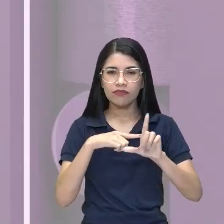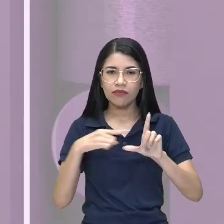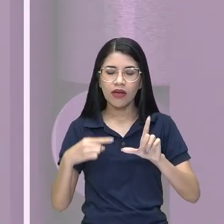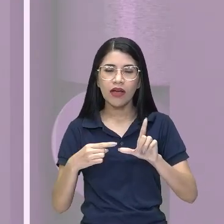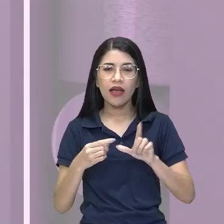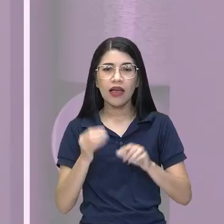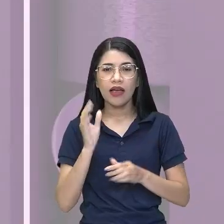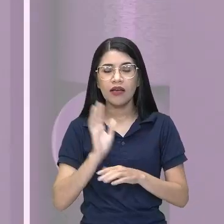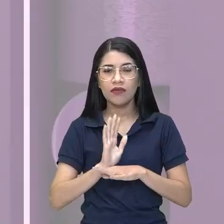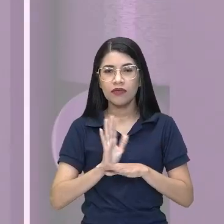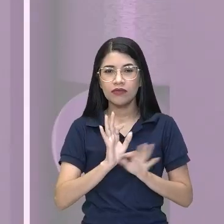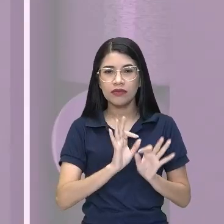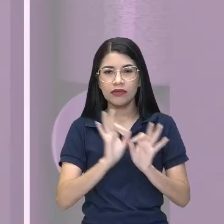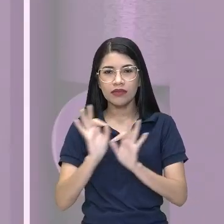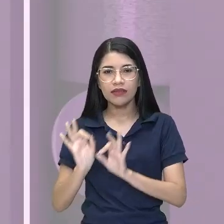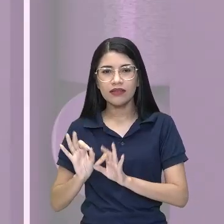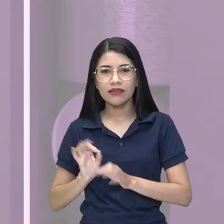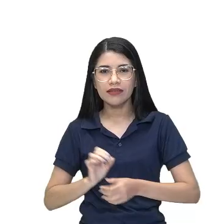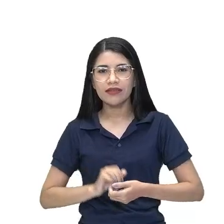comigo assistir aqui um VT.